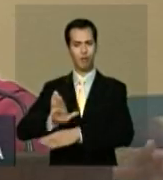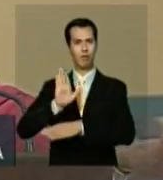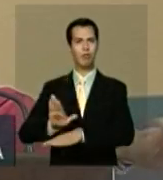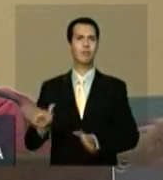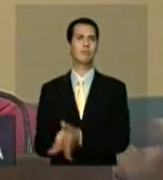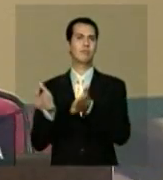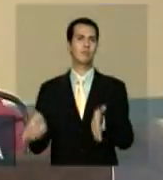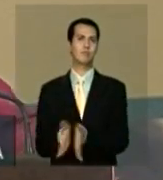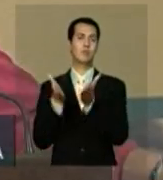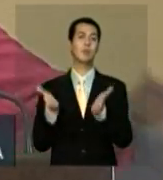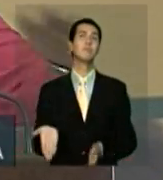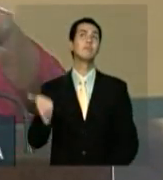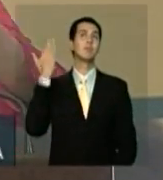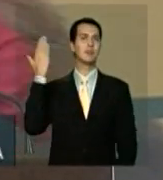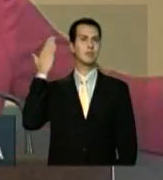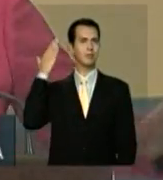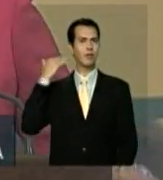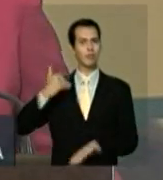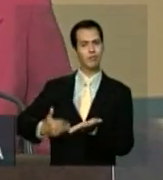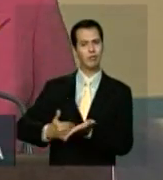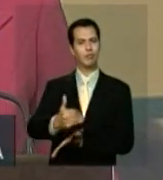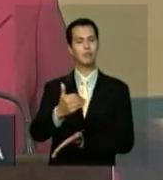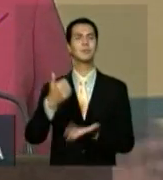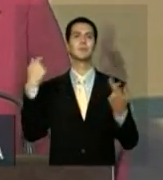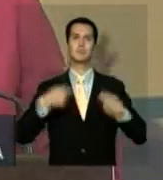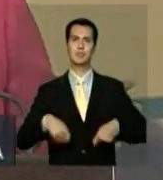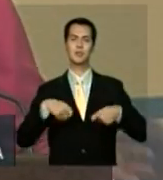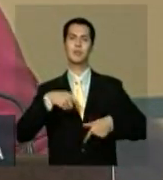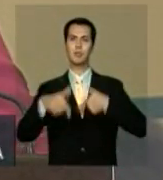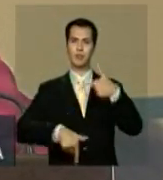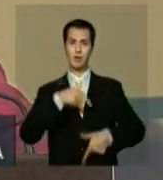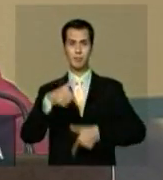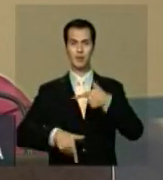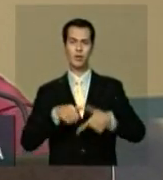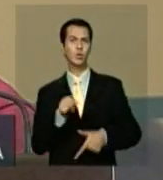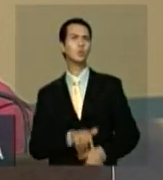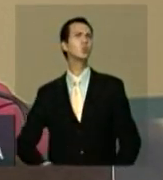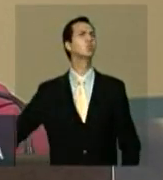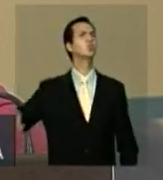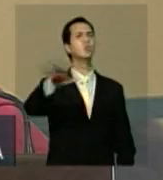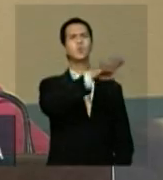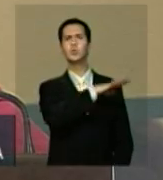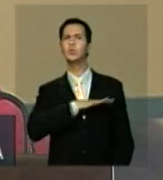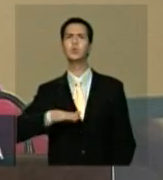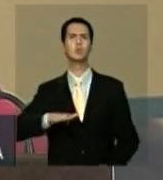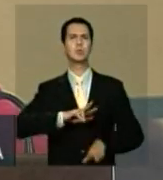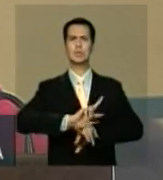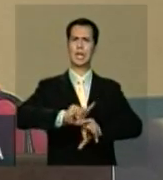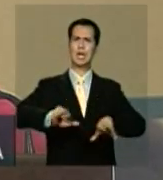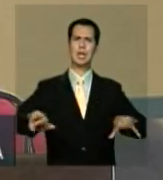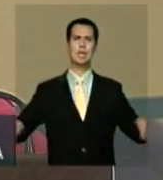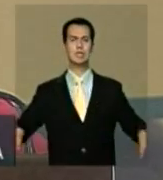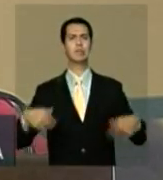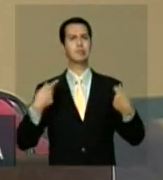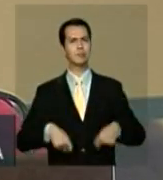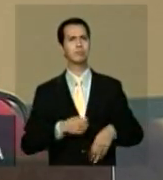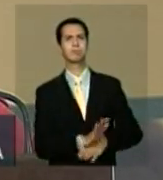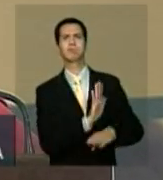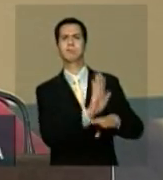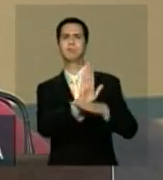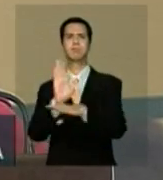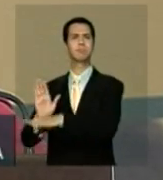ele tinha de ser um combate generalizado com todas as armas que a gente tinha porque nós